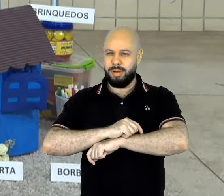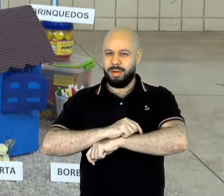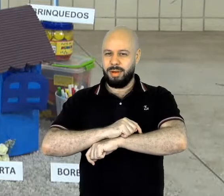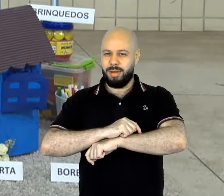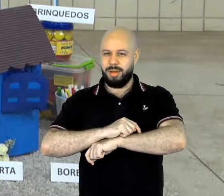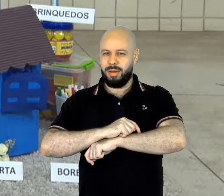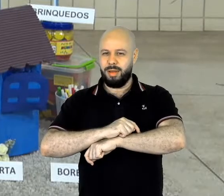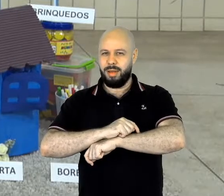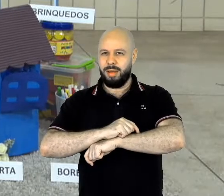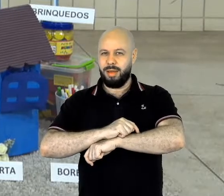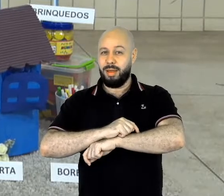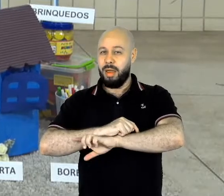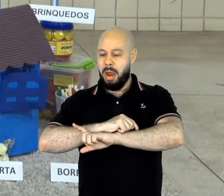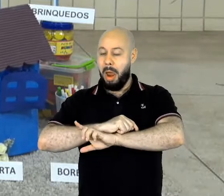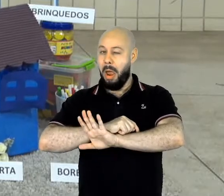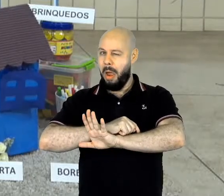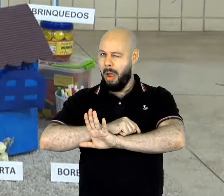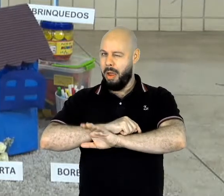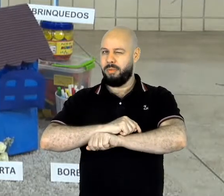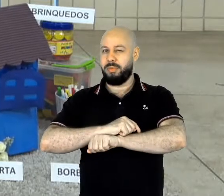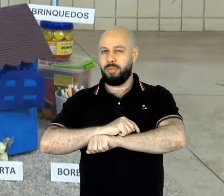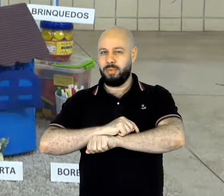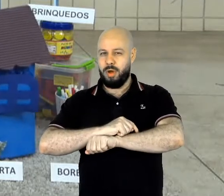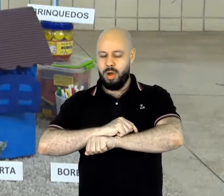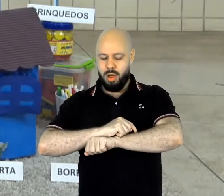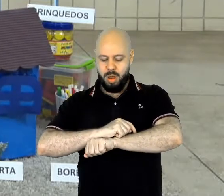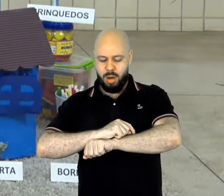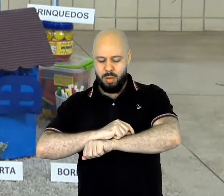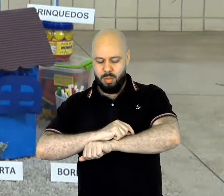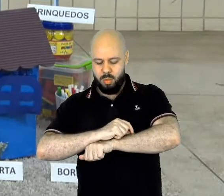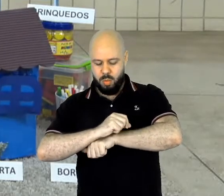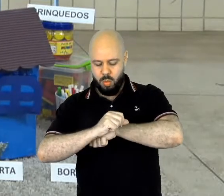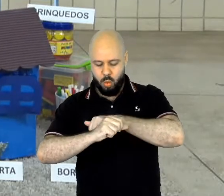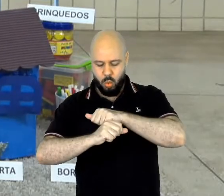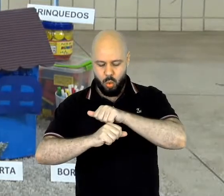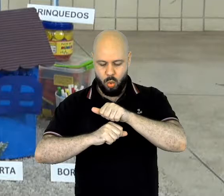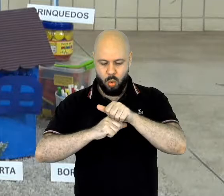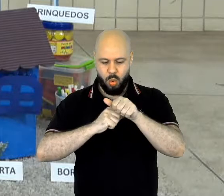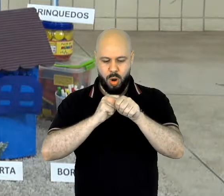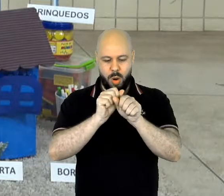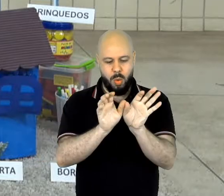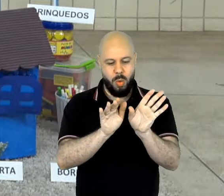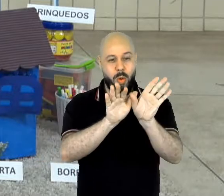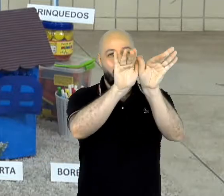e hoje é uma bela borboleta.